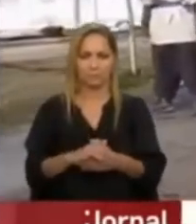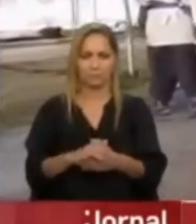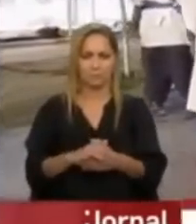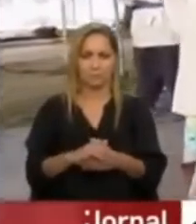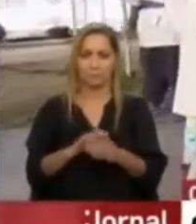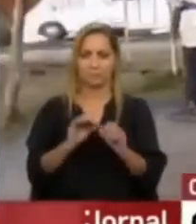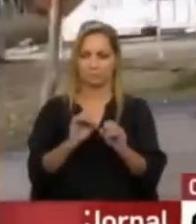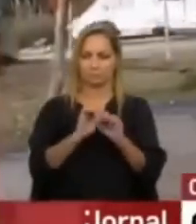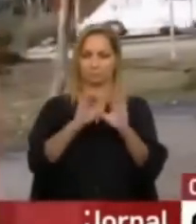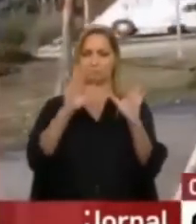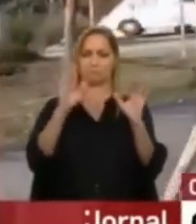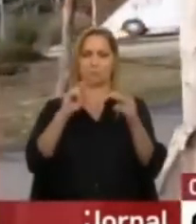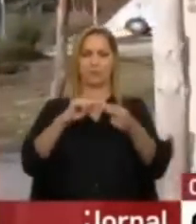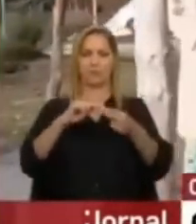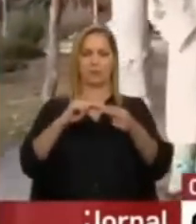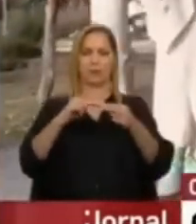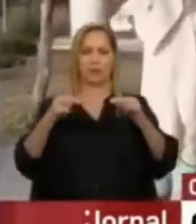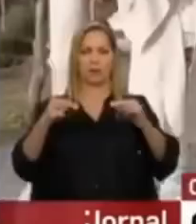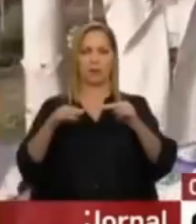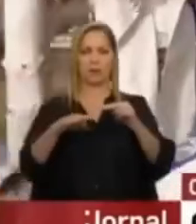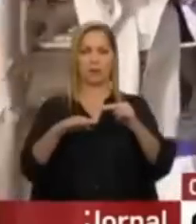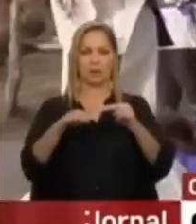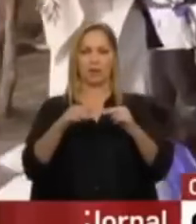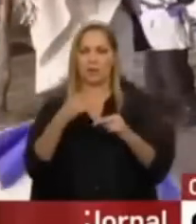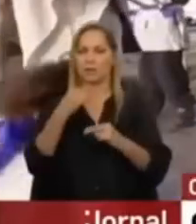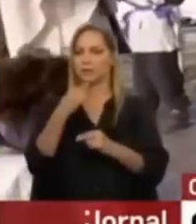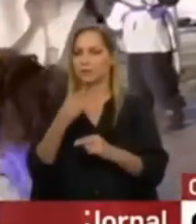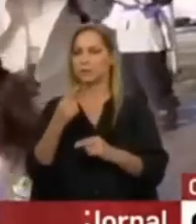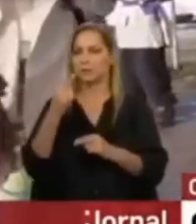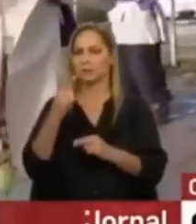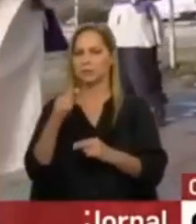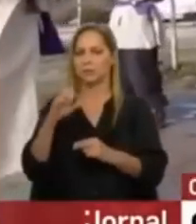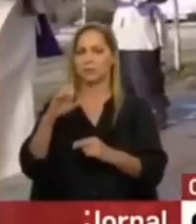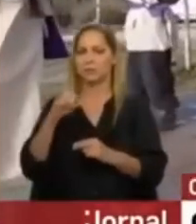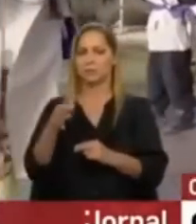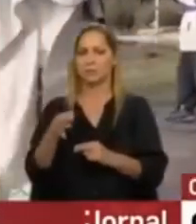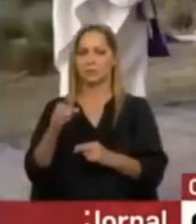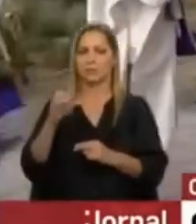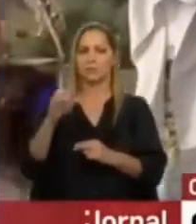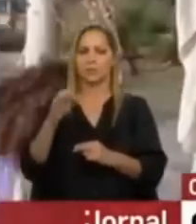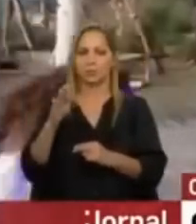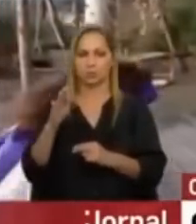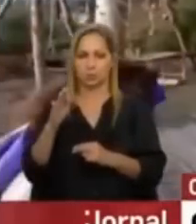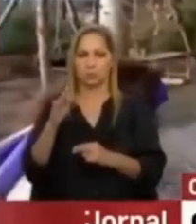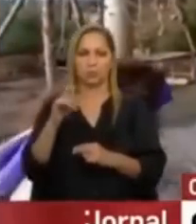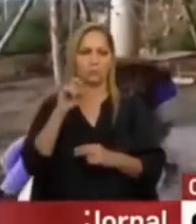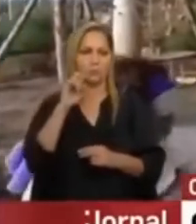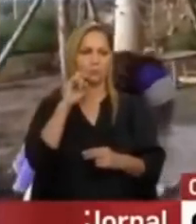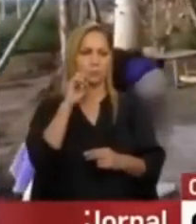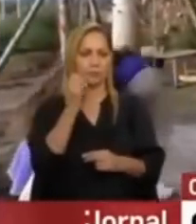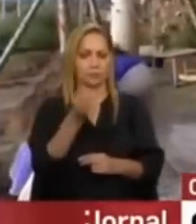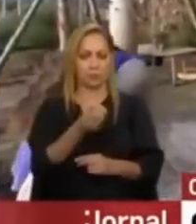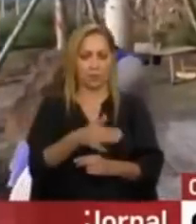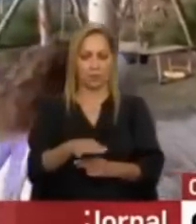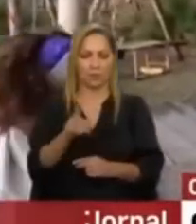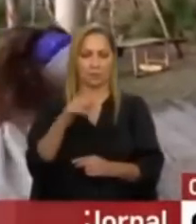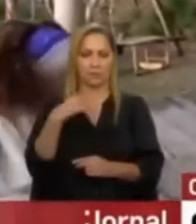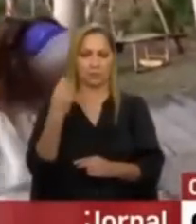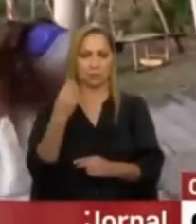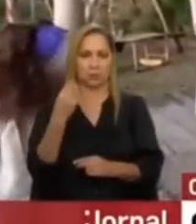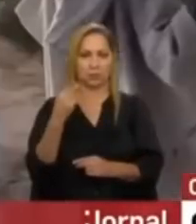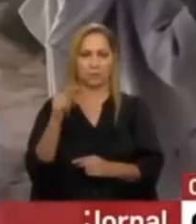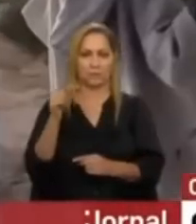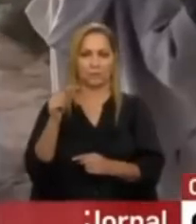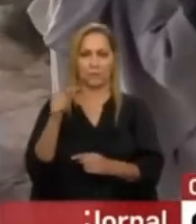que levaram a autarquia a participar o caso à Comissão de Proteção de Crianças e Jovens. E esta, que